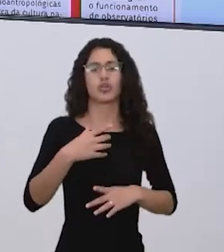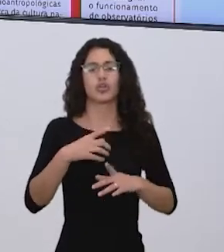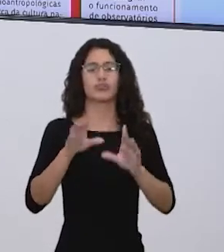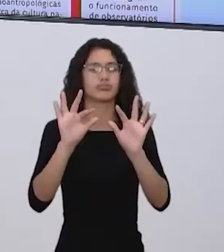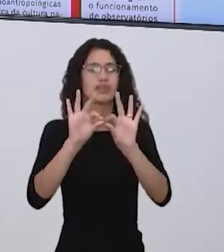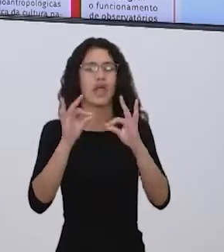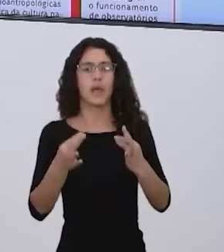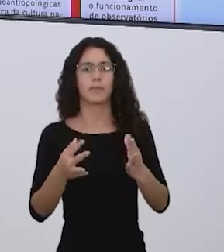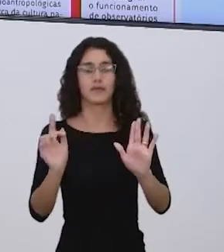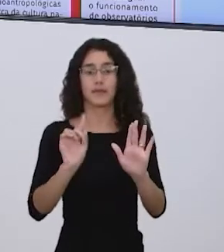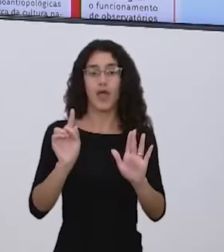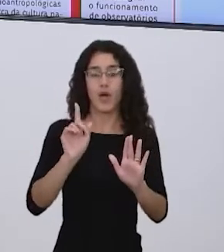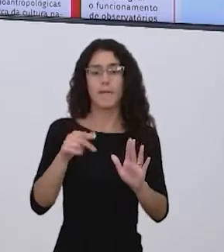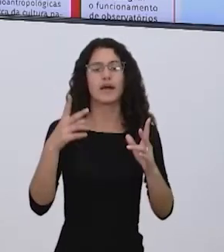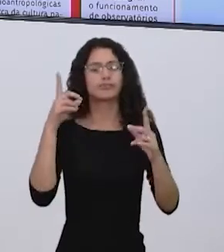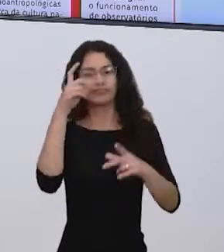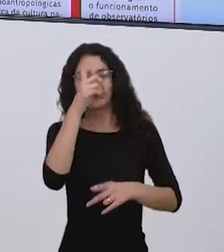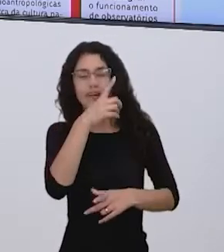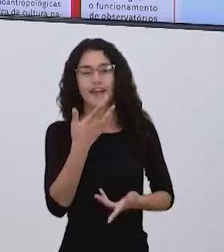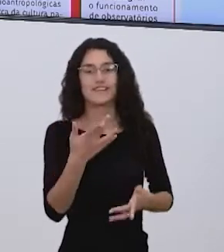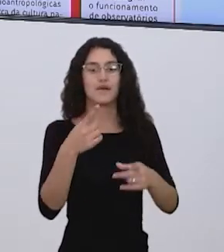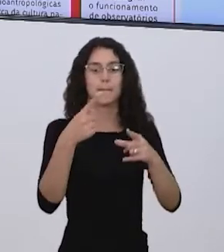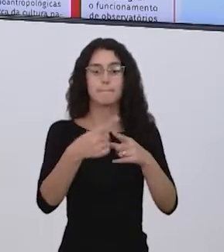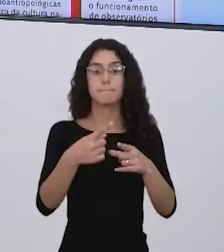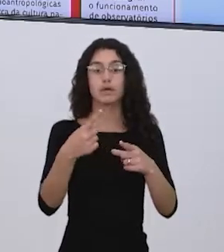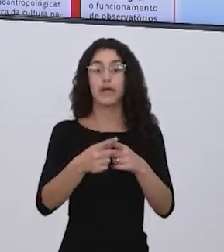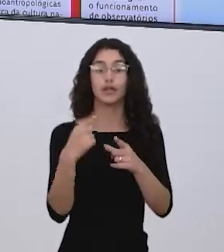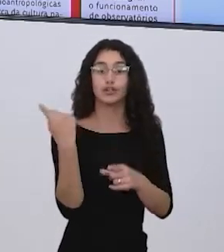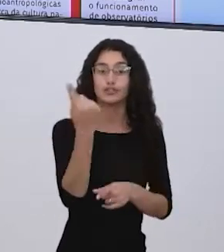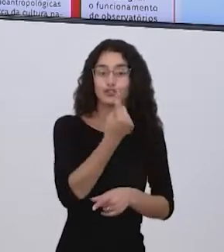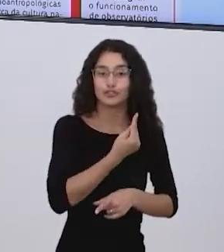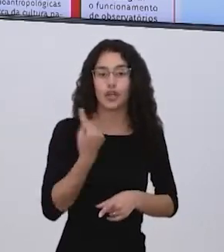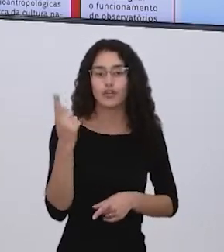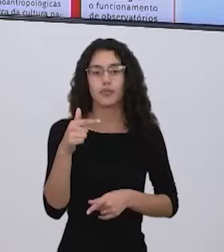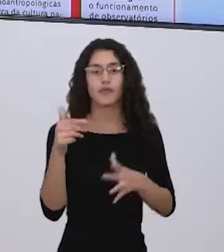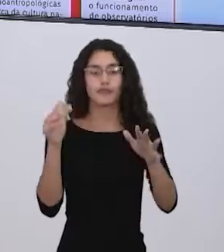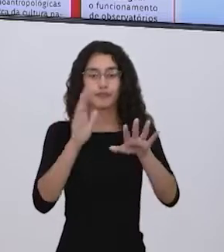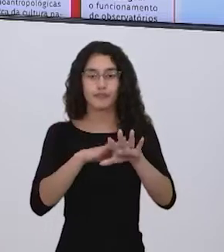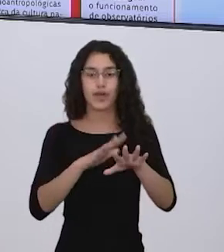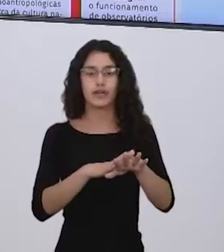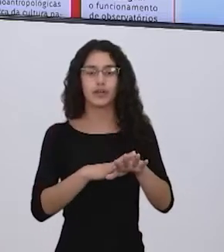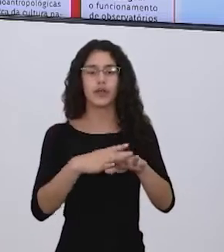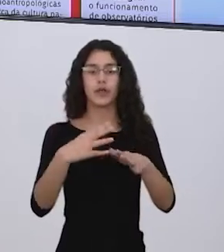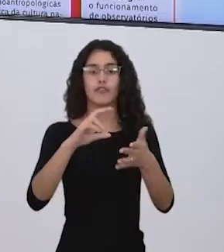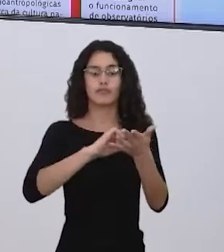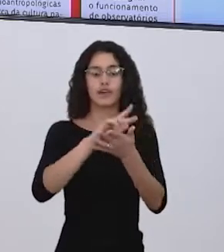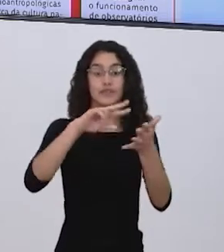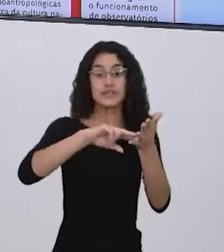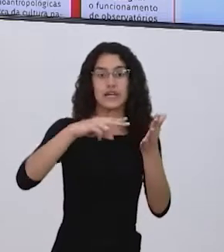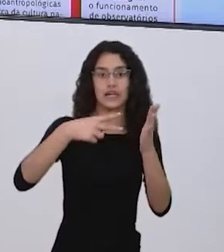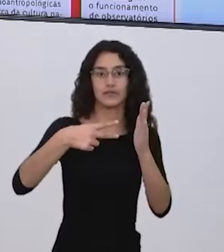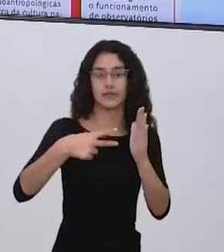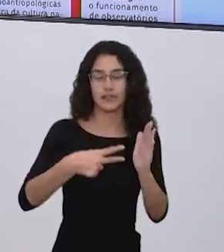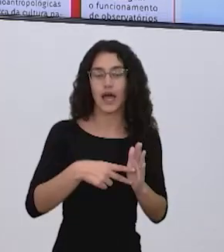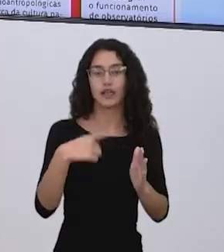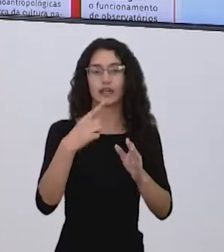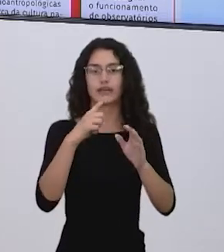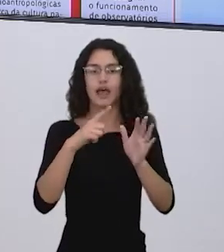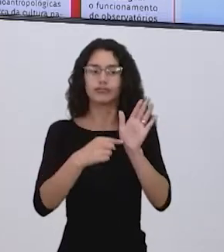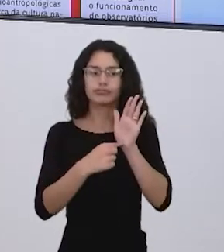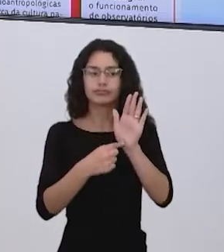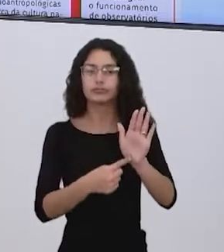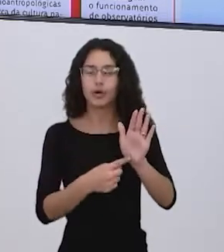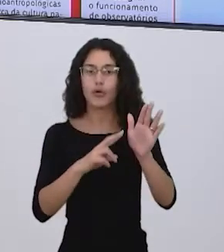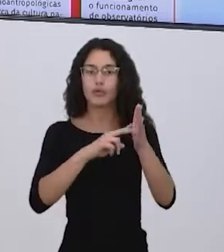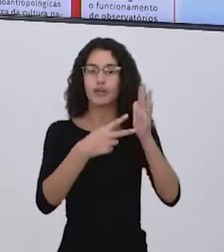muito simples. Ela é muito mais complexa. Por quê? Porque nós somos amarrados em teias de significado. A gente deu um